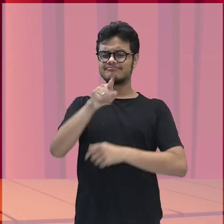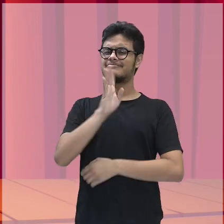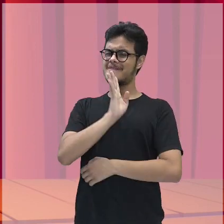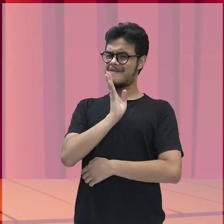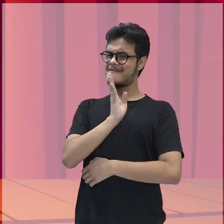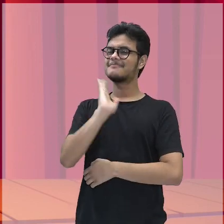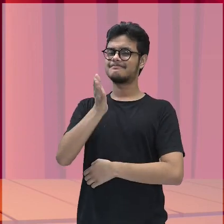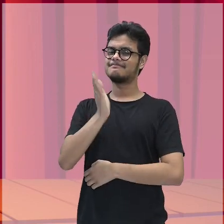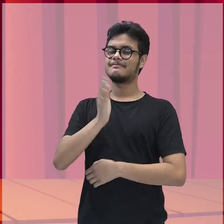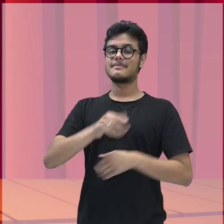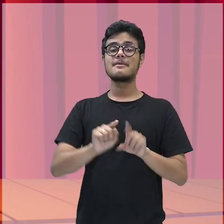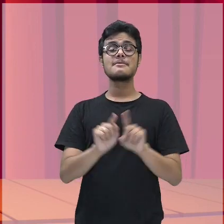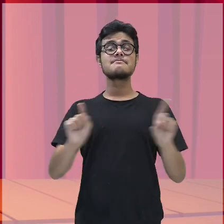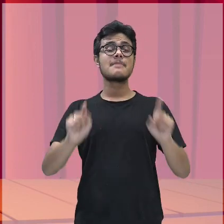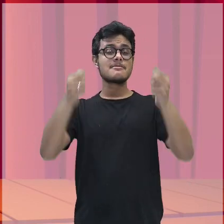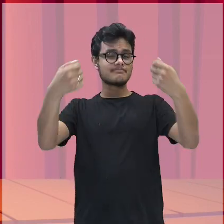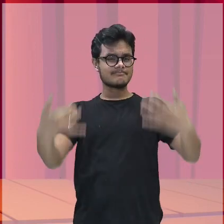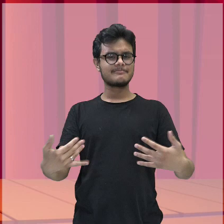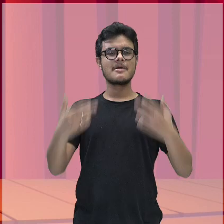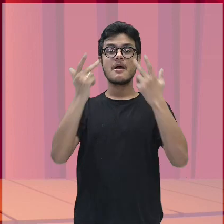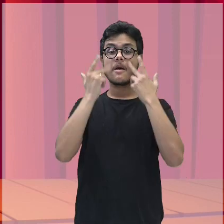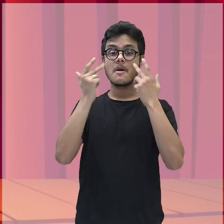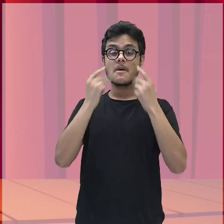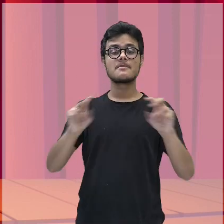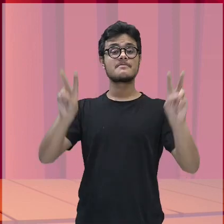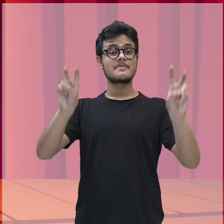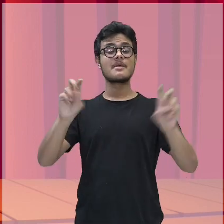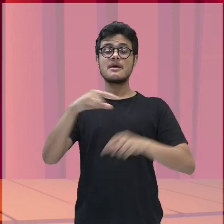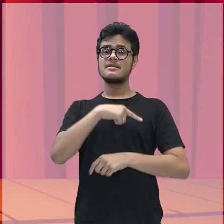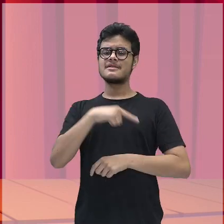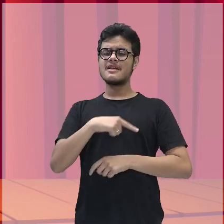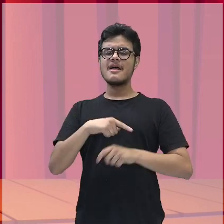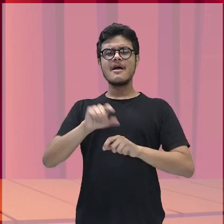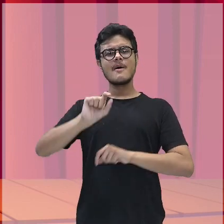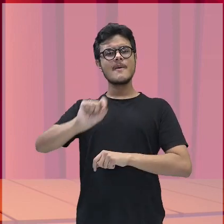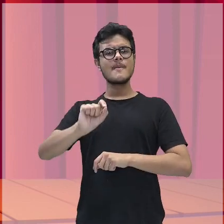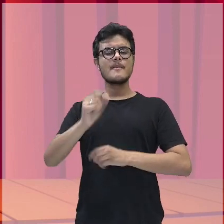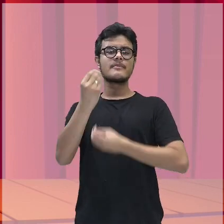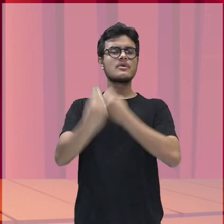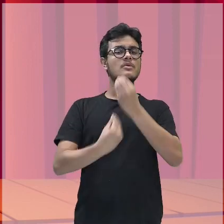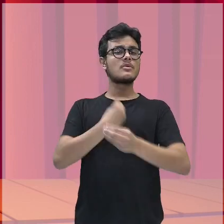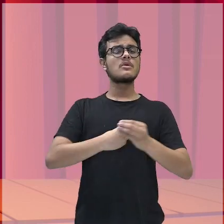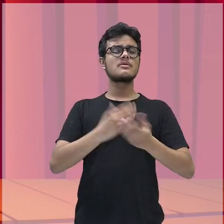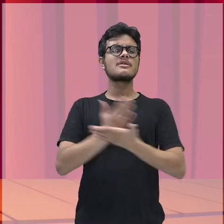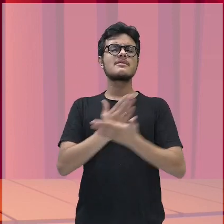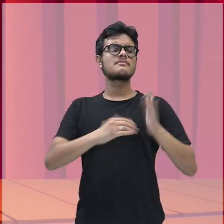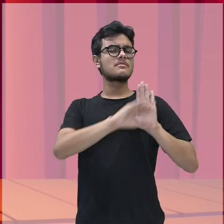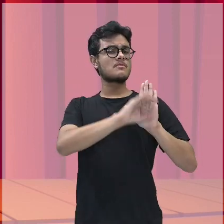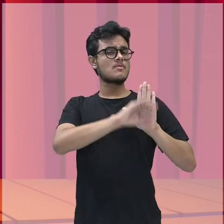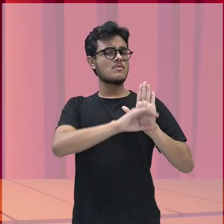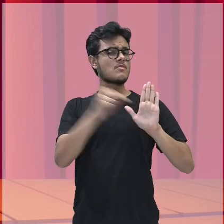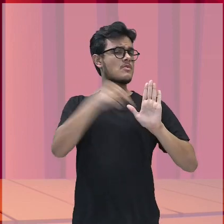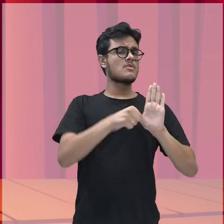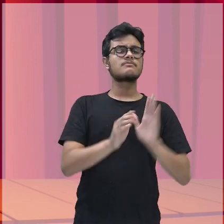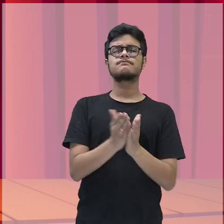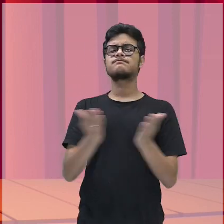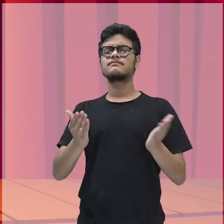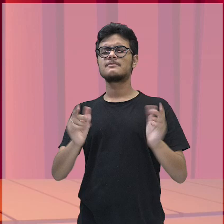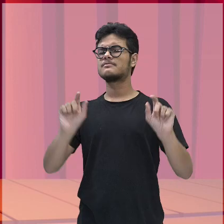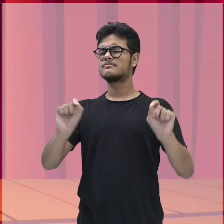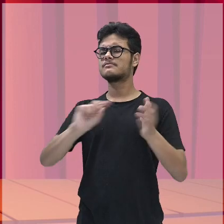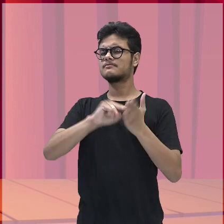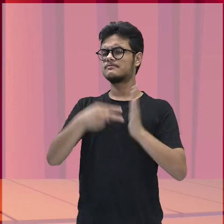conhecimento prévio. E falar de teatro, nós temos também que falar de conceitos. Vamos ver o que nós temos no conceito do